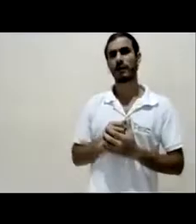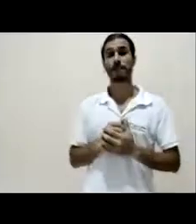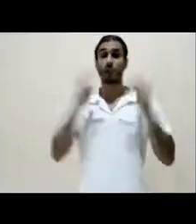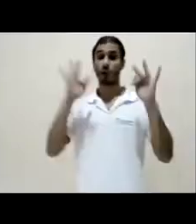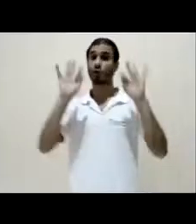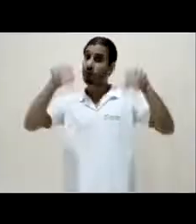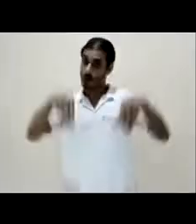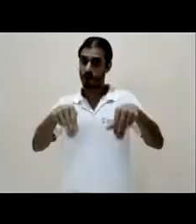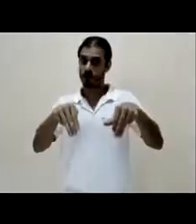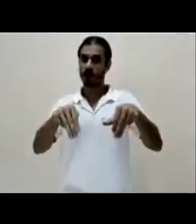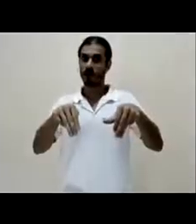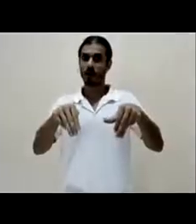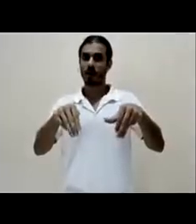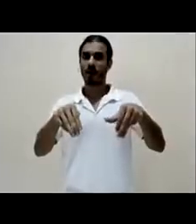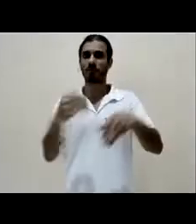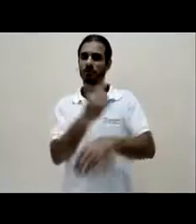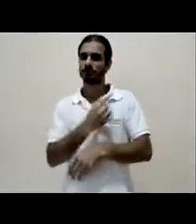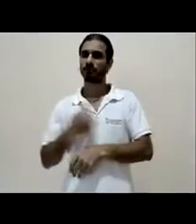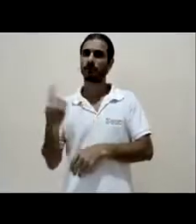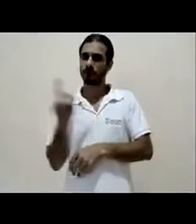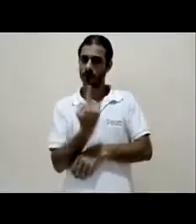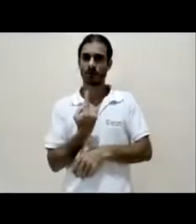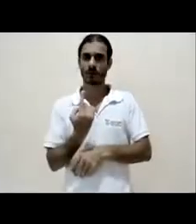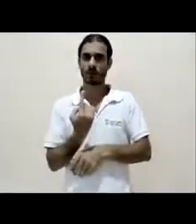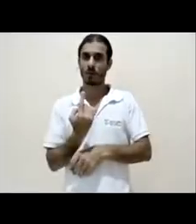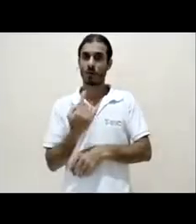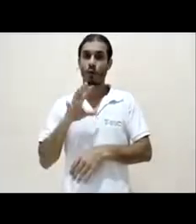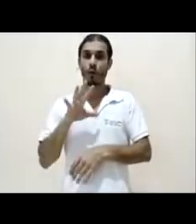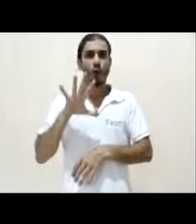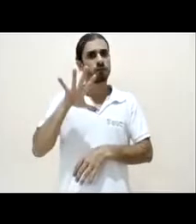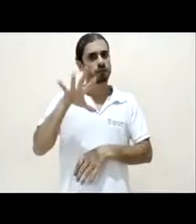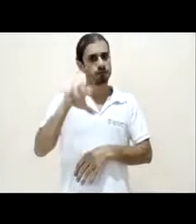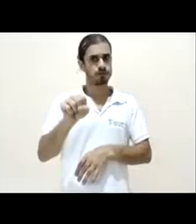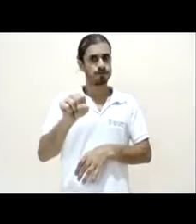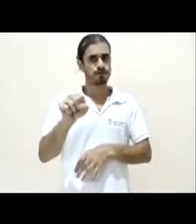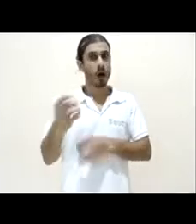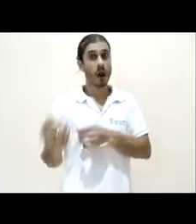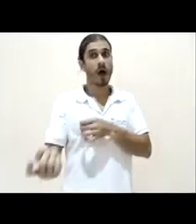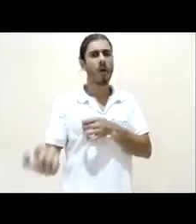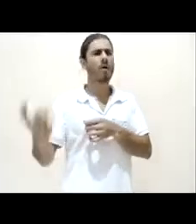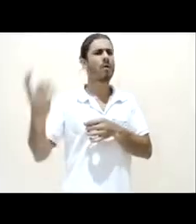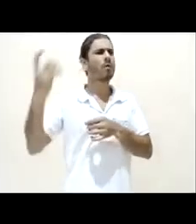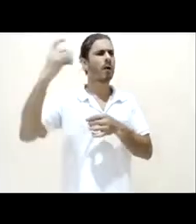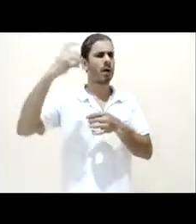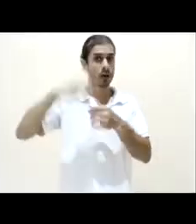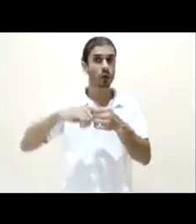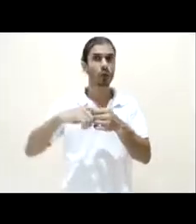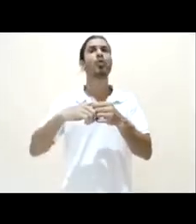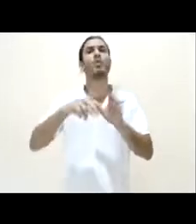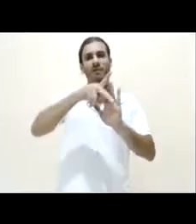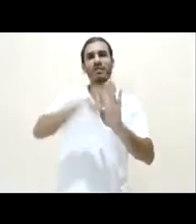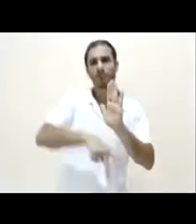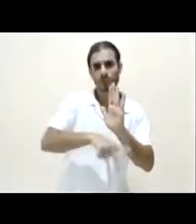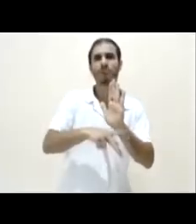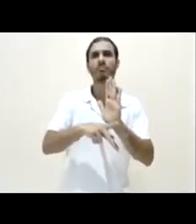coleta de um feedback para, então, a gente fazer um plano de intervenção. Nesse plano de